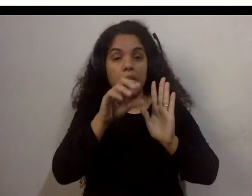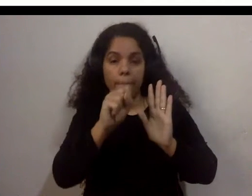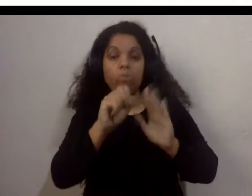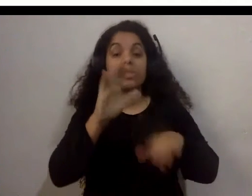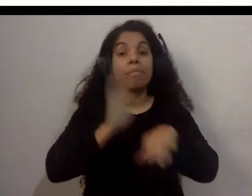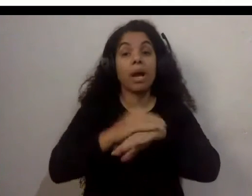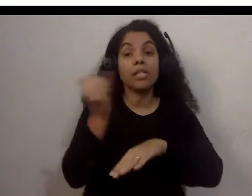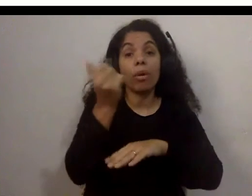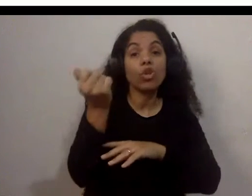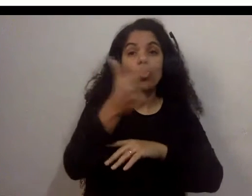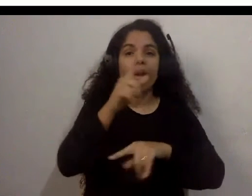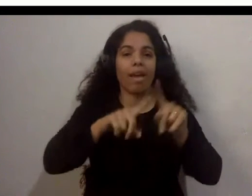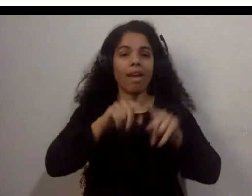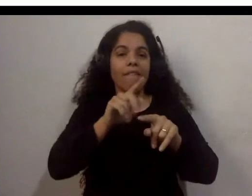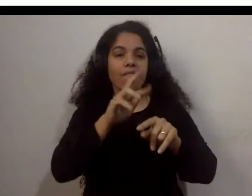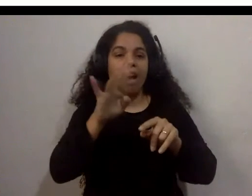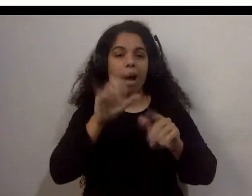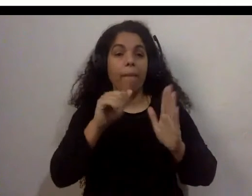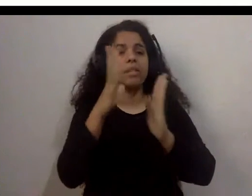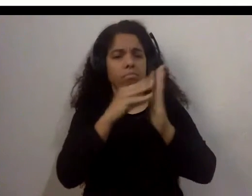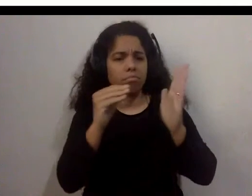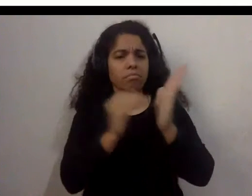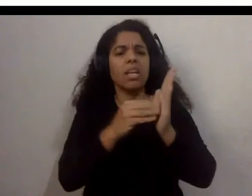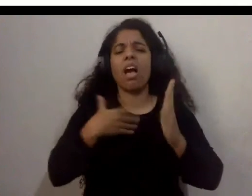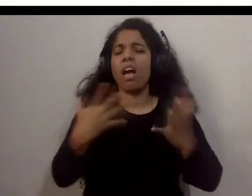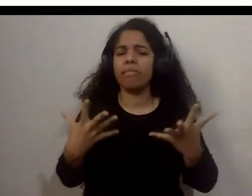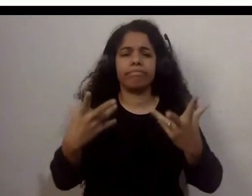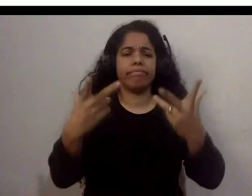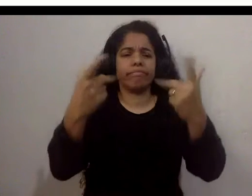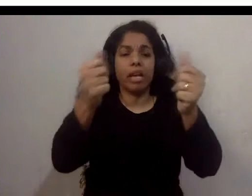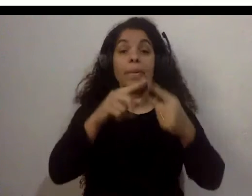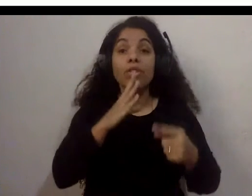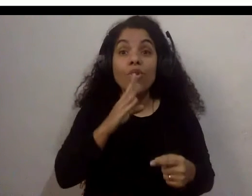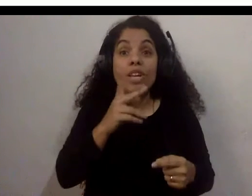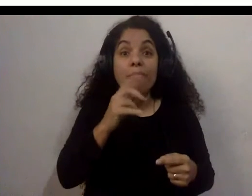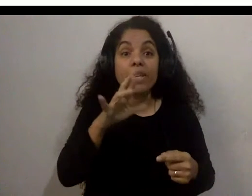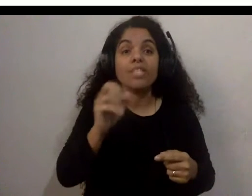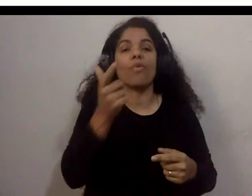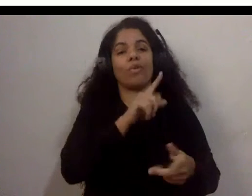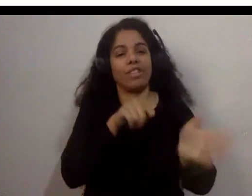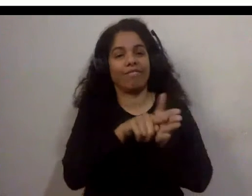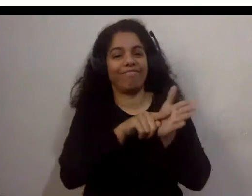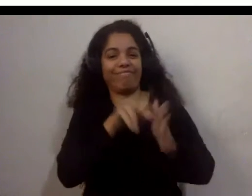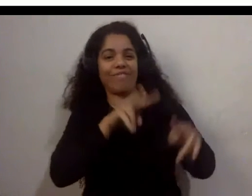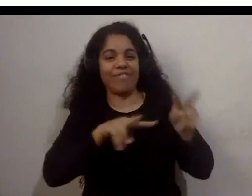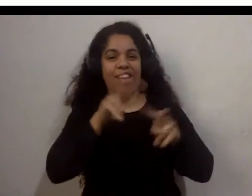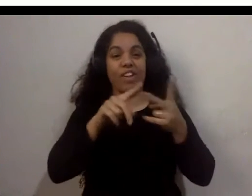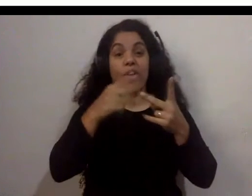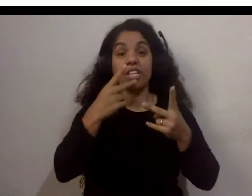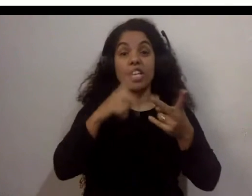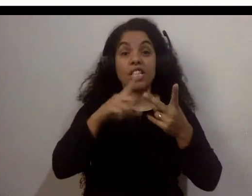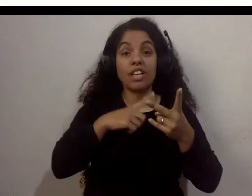às vezes a gente conhece uma linguagem muito bem, é maravilhoso, mas se eu souber o princípio, eu consigo muito bem navegar. Quando a gente falou sobre os